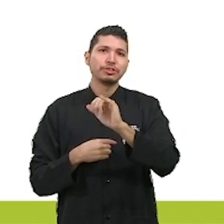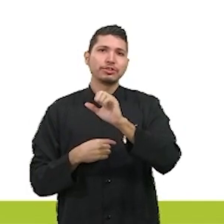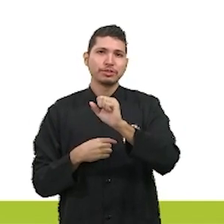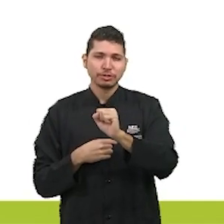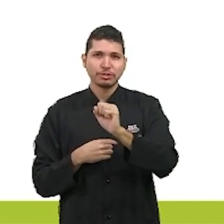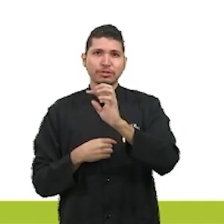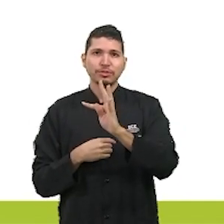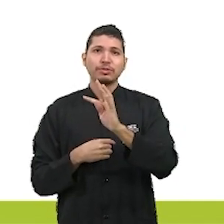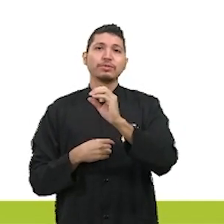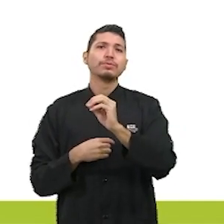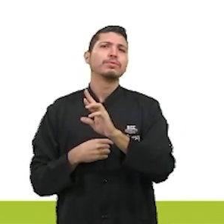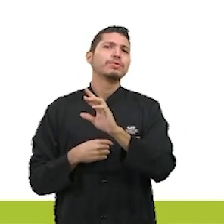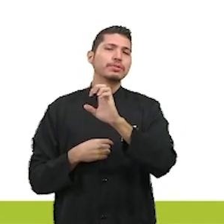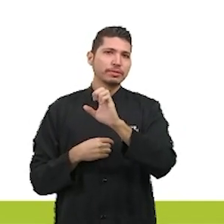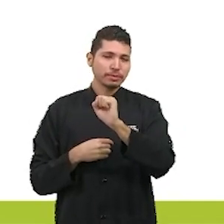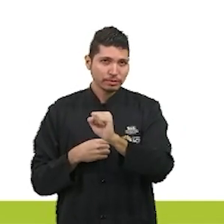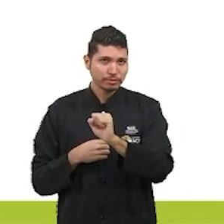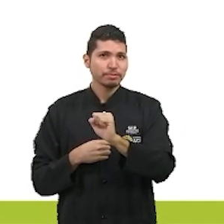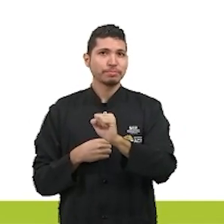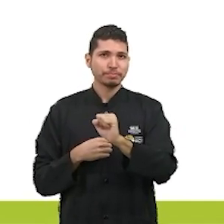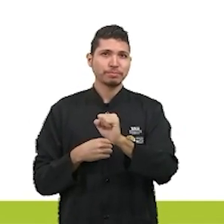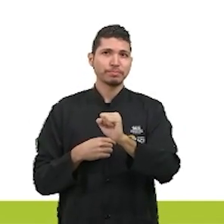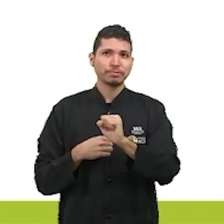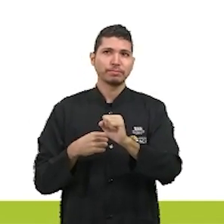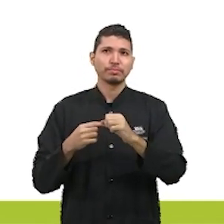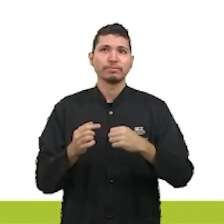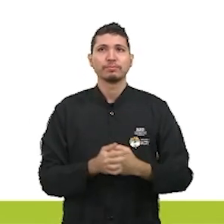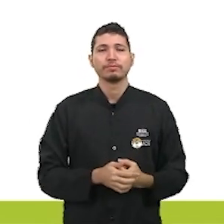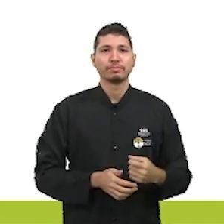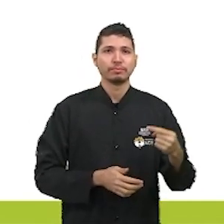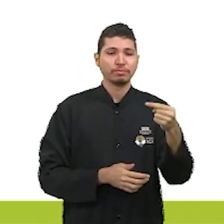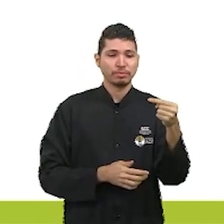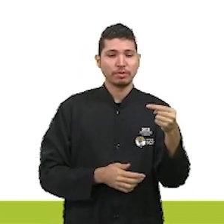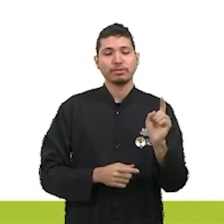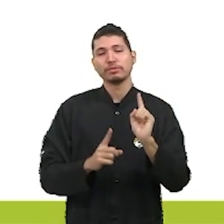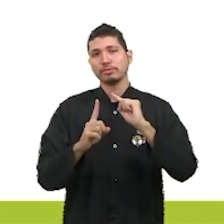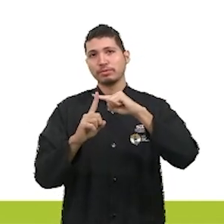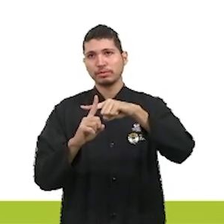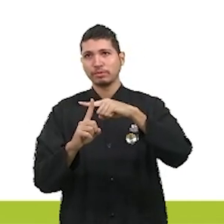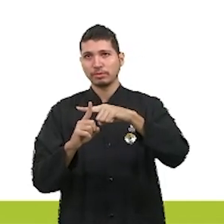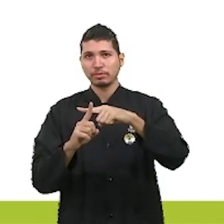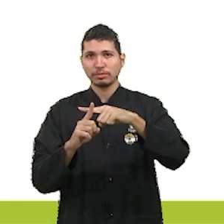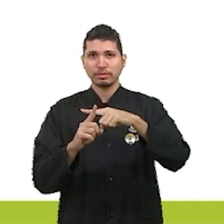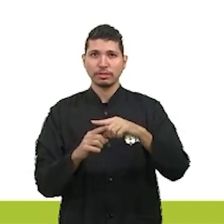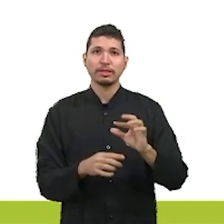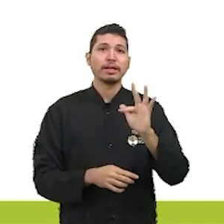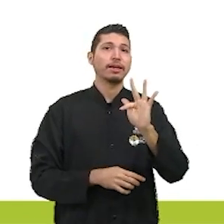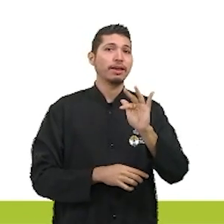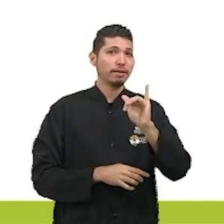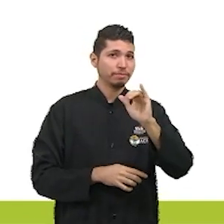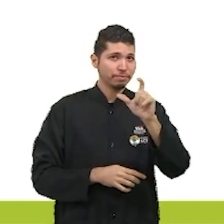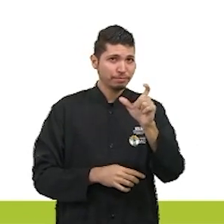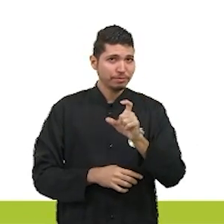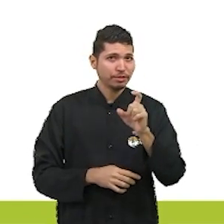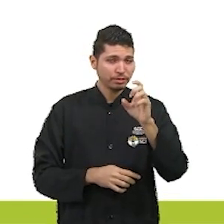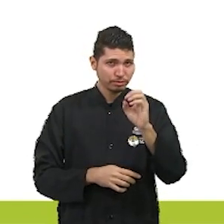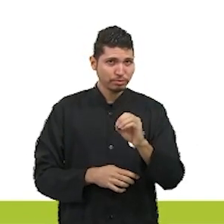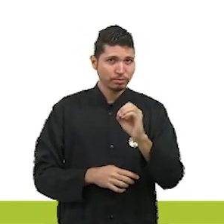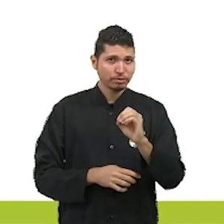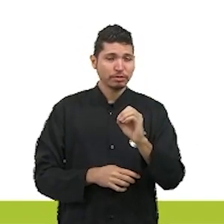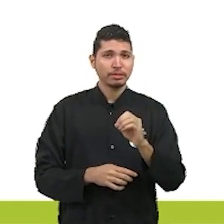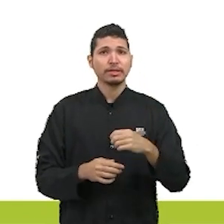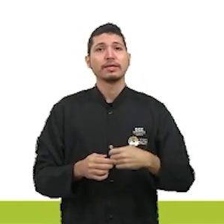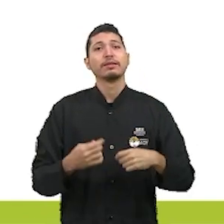é que a polaridade, que é o negativo e o positivo, ele é fixo, tá? Ele independe